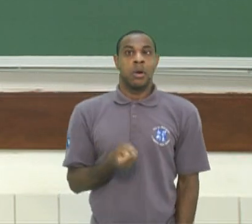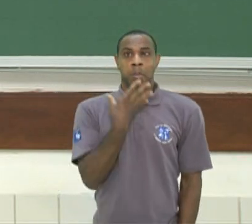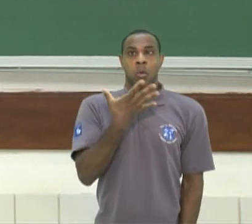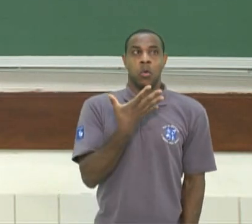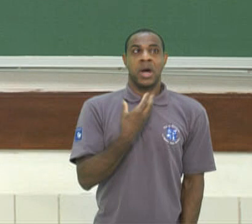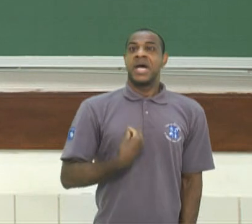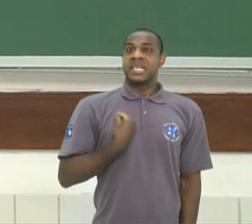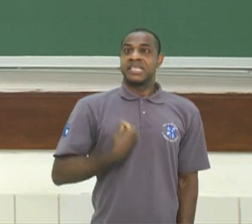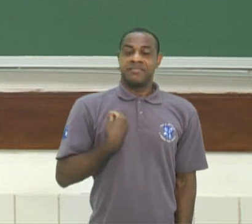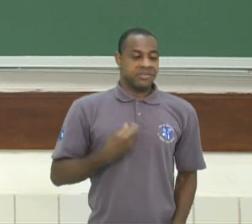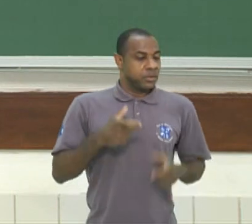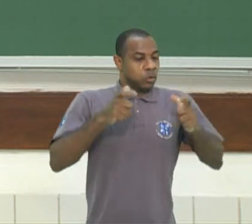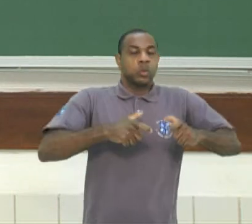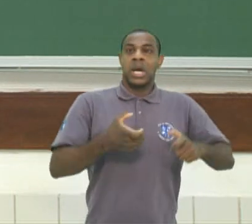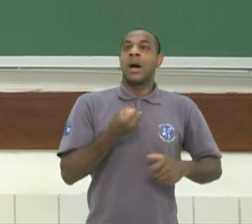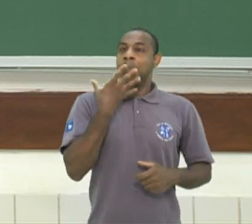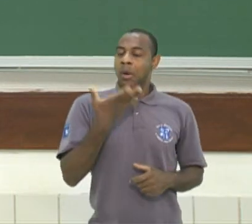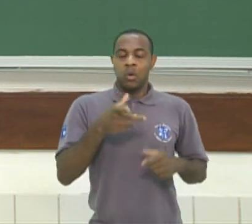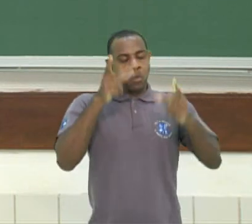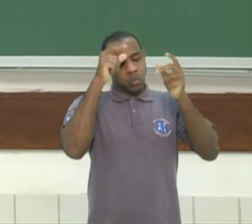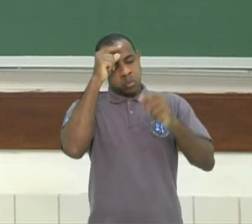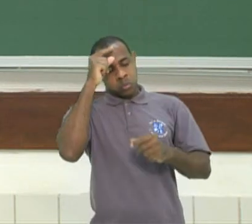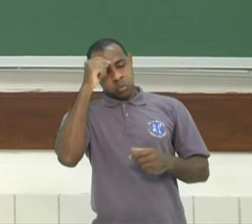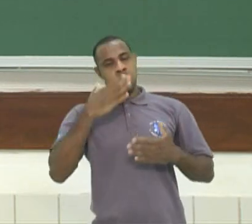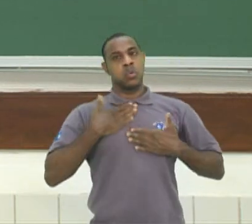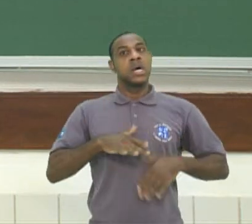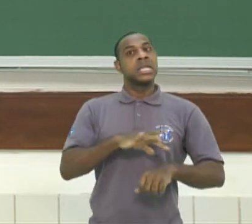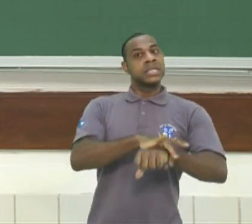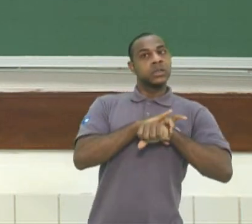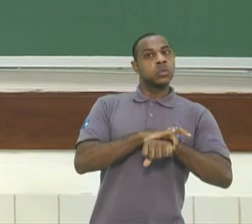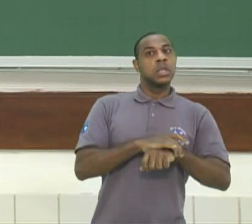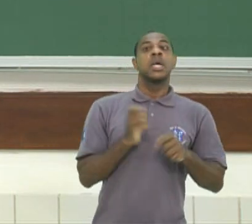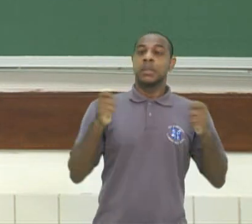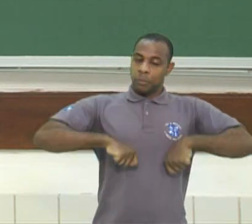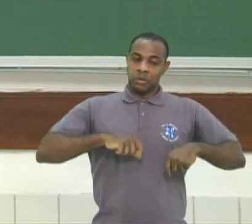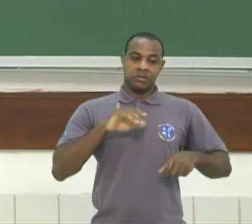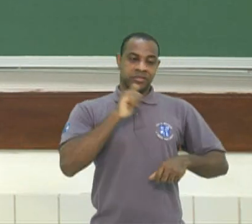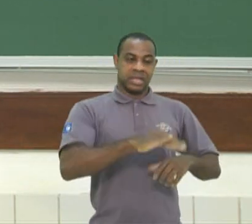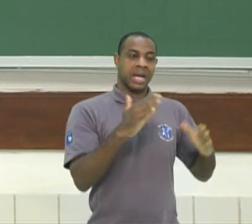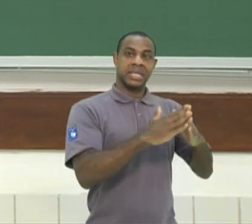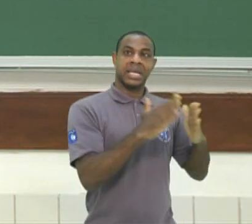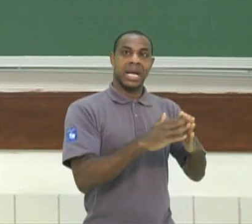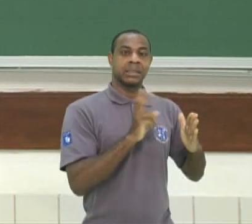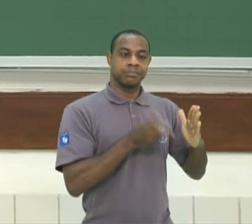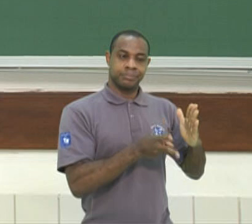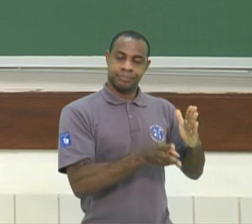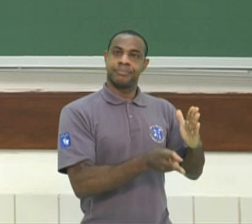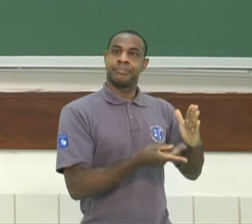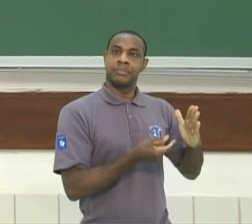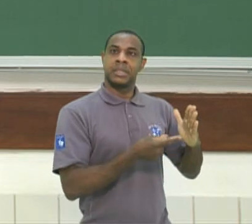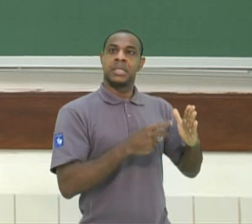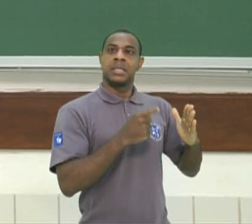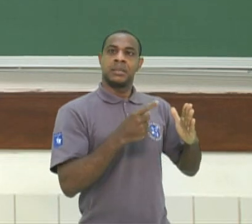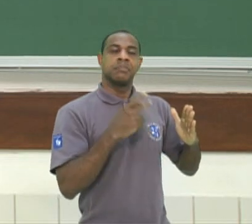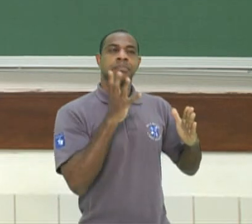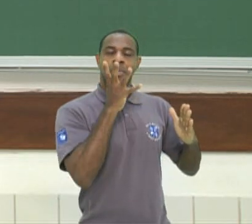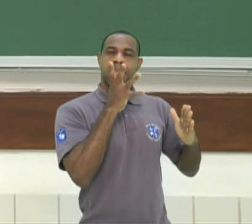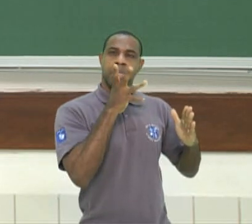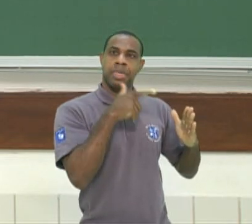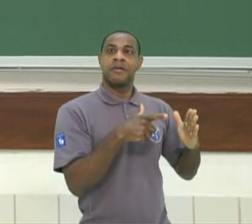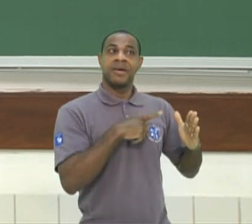ambiente confortável, seguro, que pode permanecer na sua casa por mais tempo, vai ter as